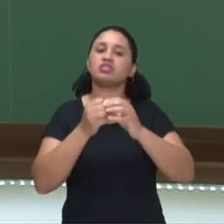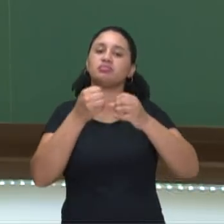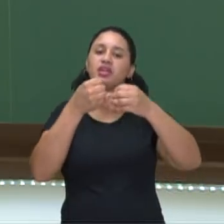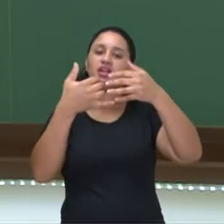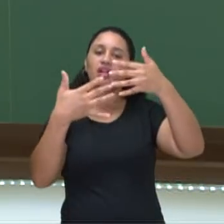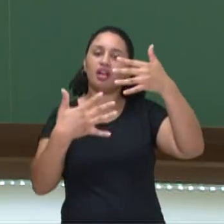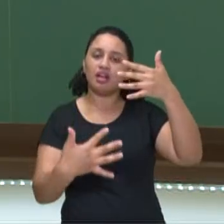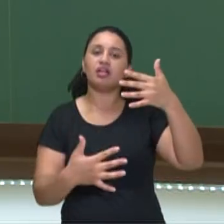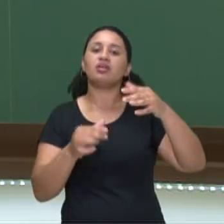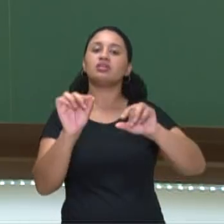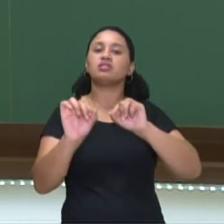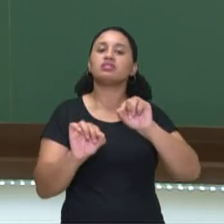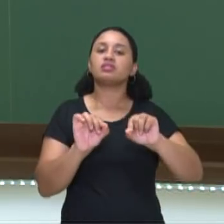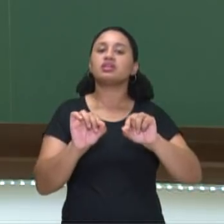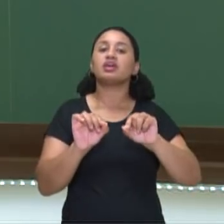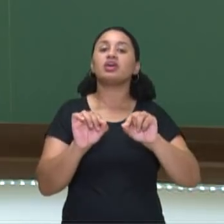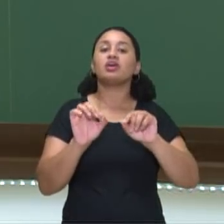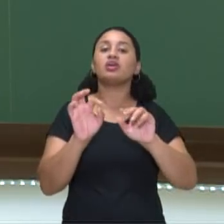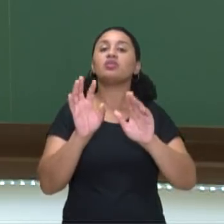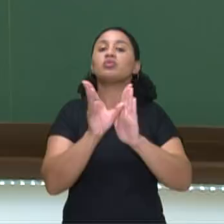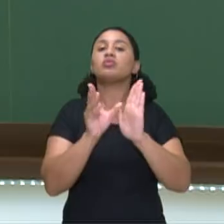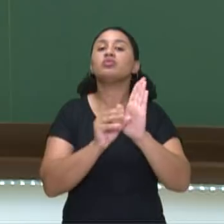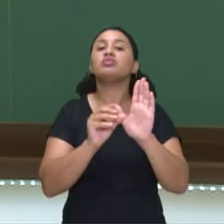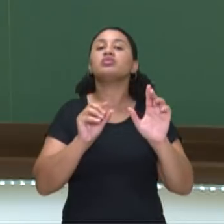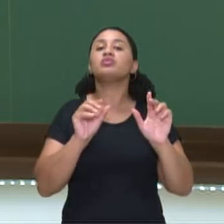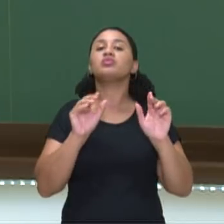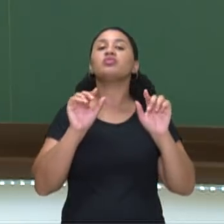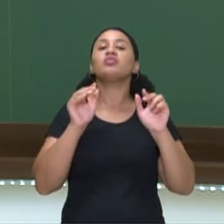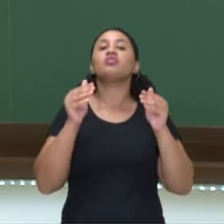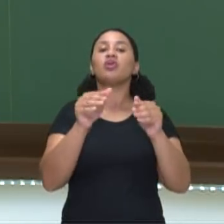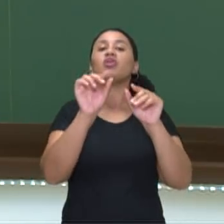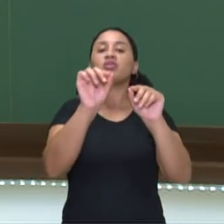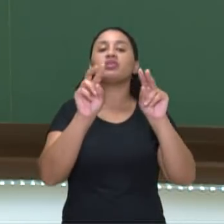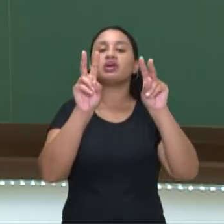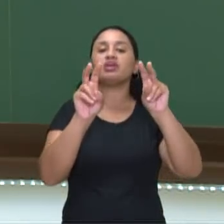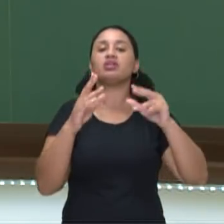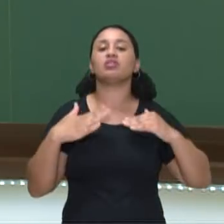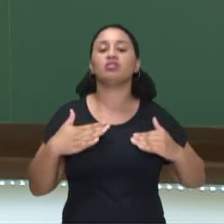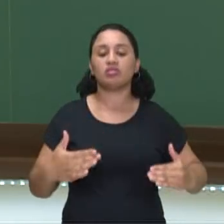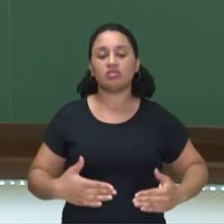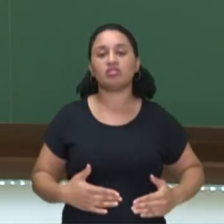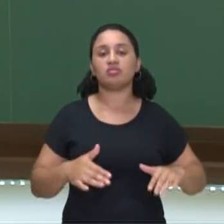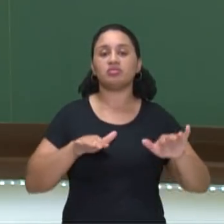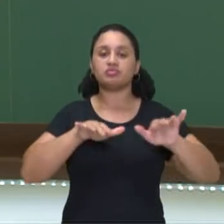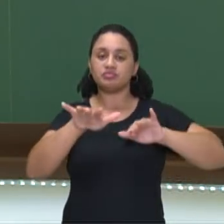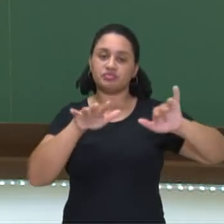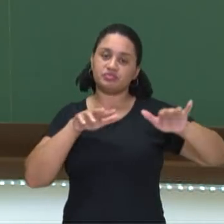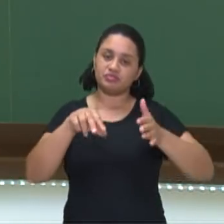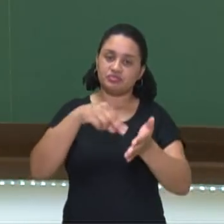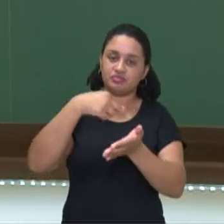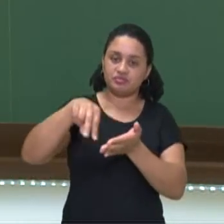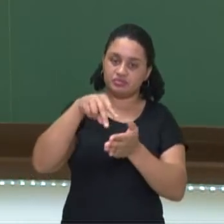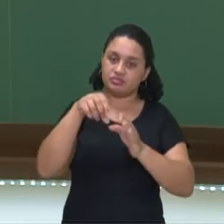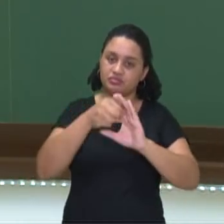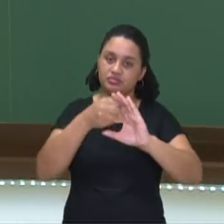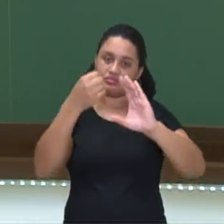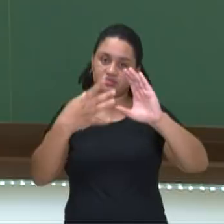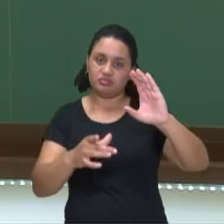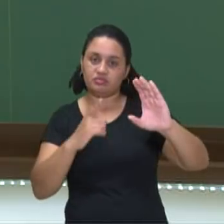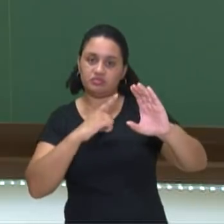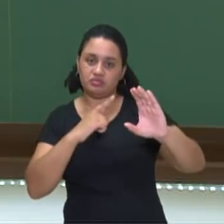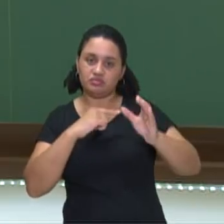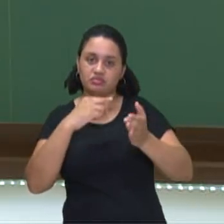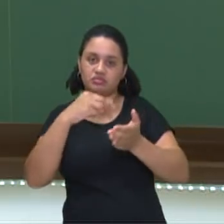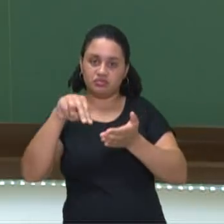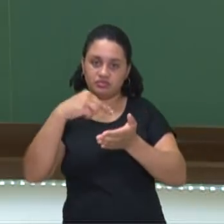o movimento dentro da dança, né? As características desse elemento dentro